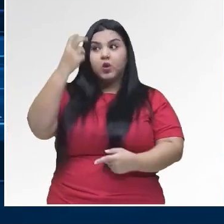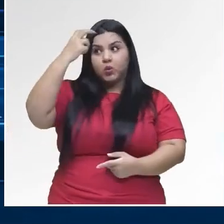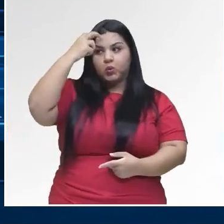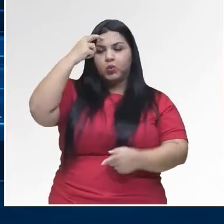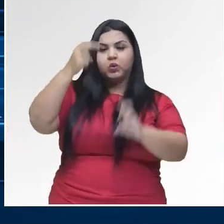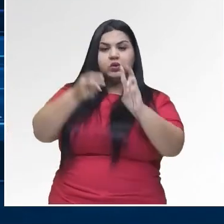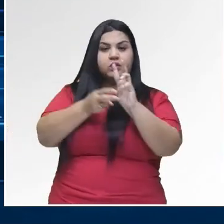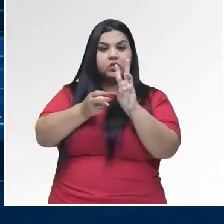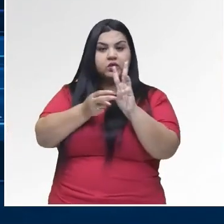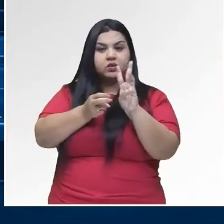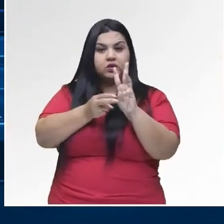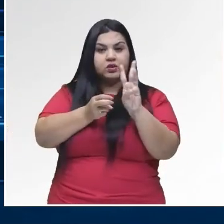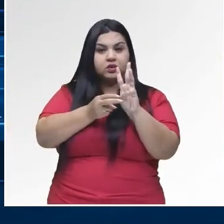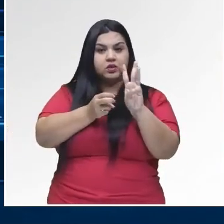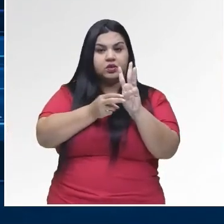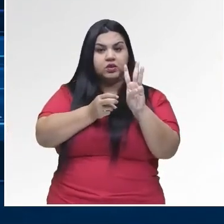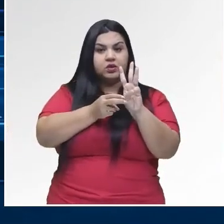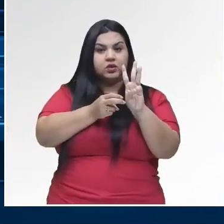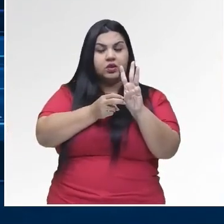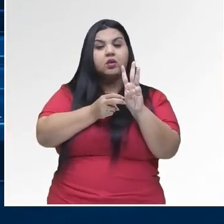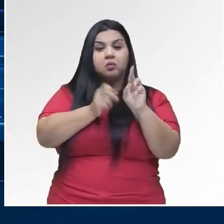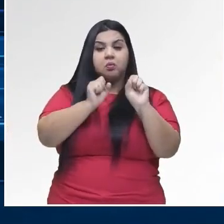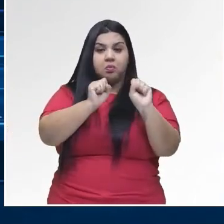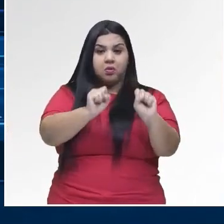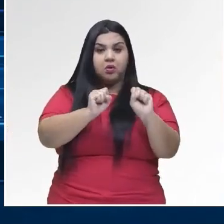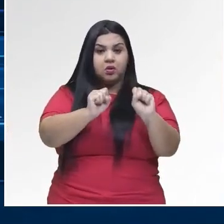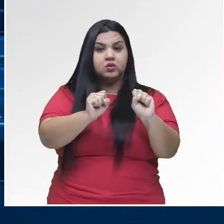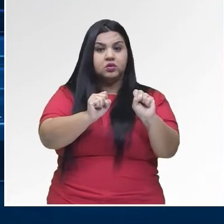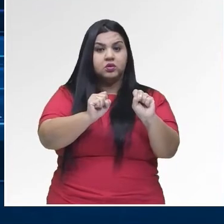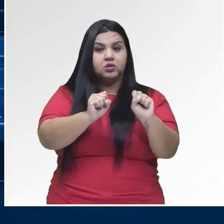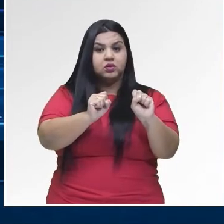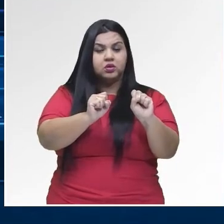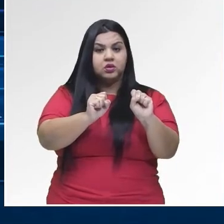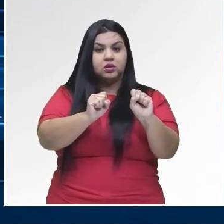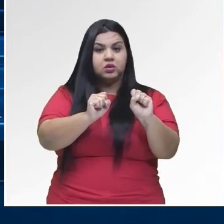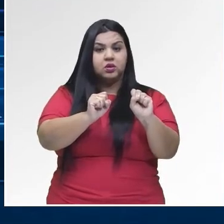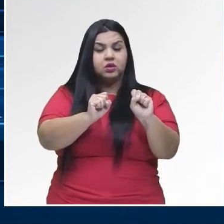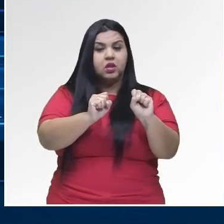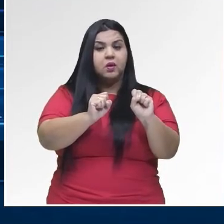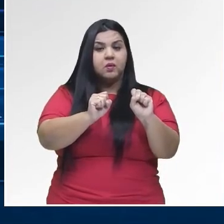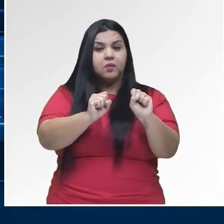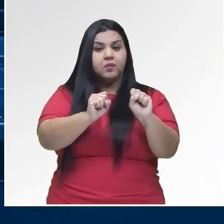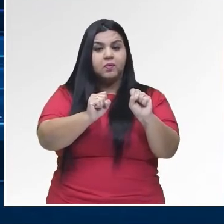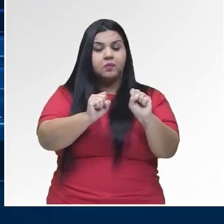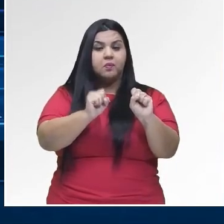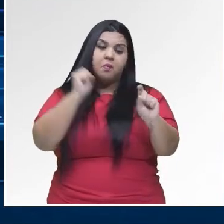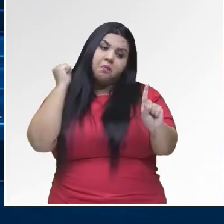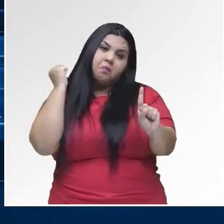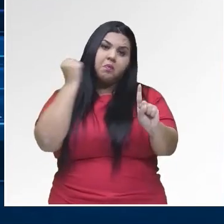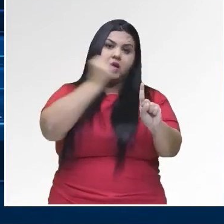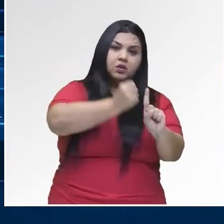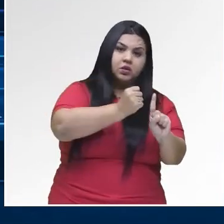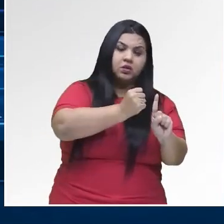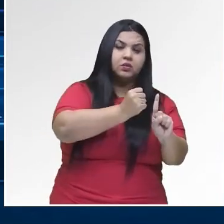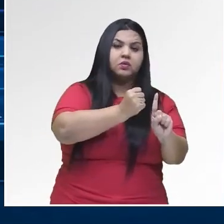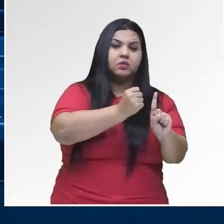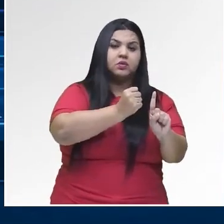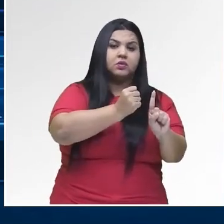por exemplo, que é permitido eliminar, matar, né,